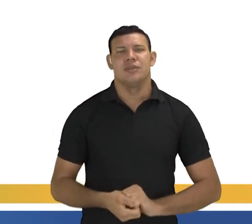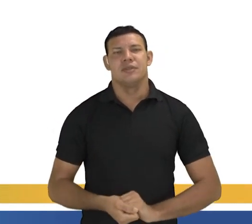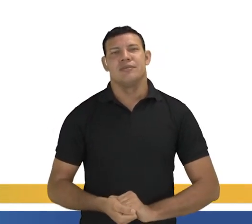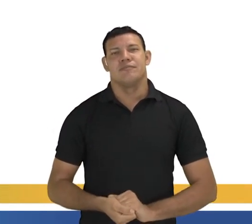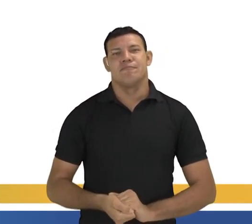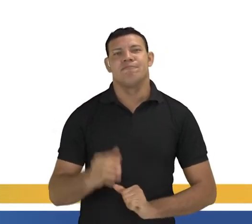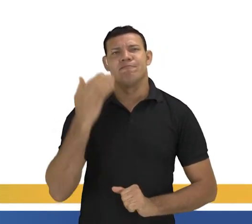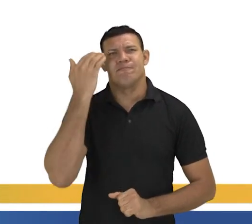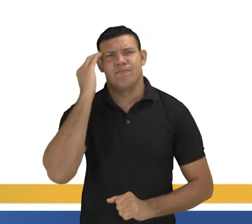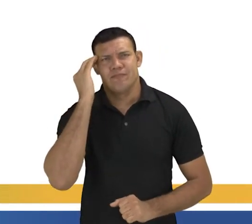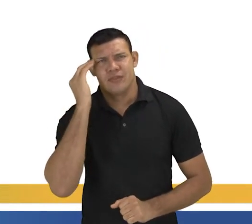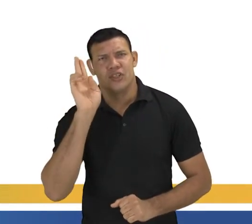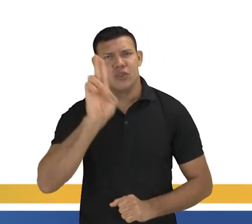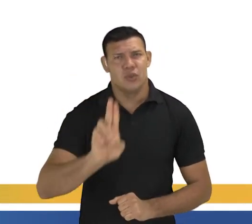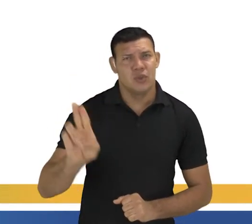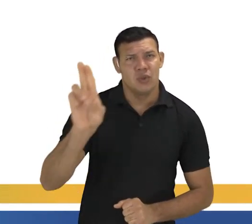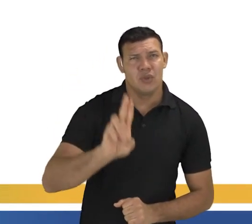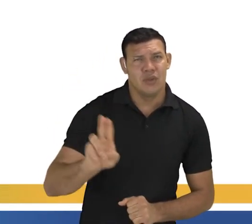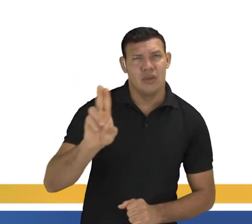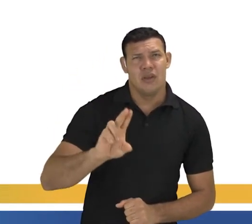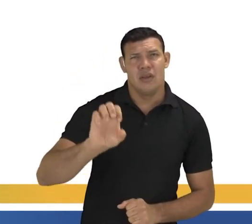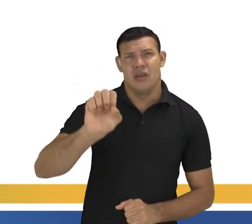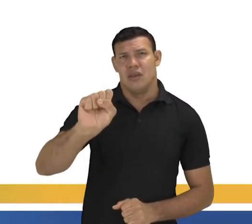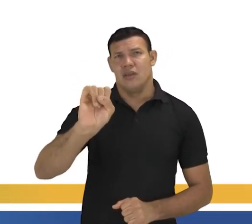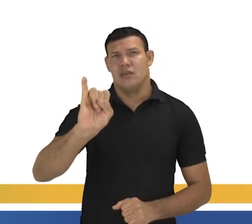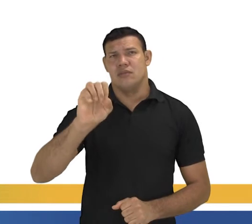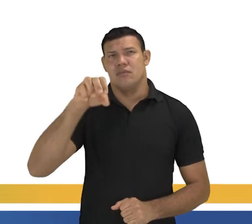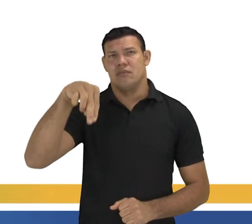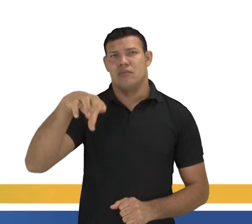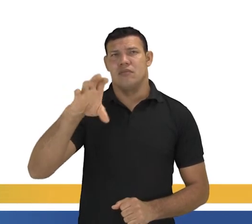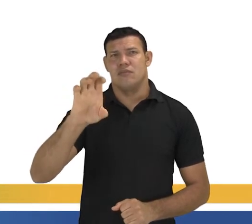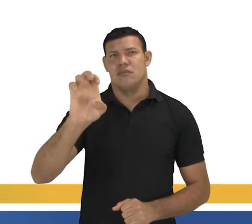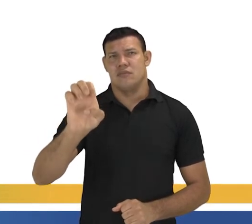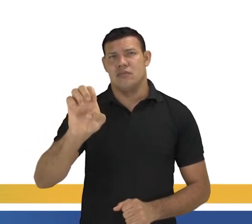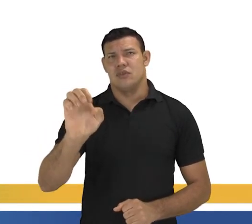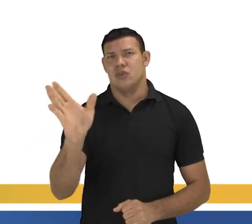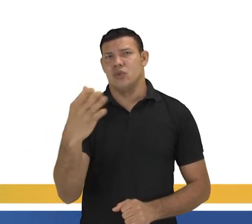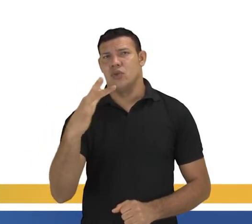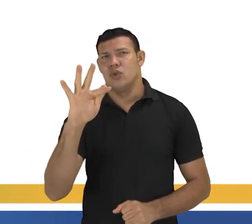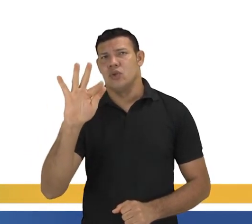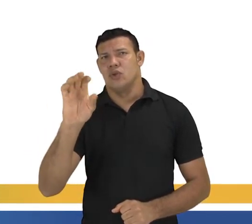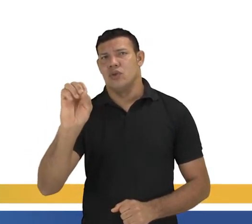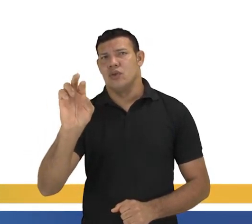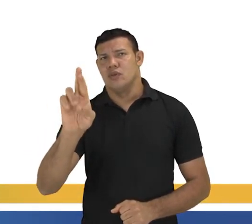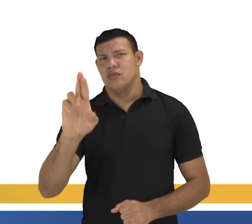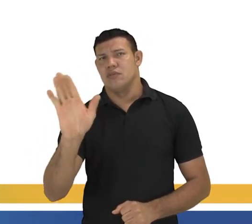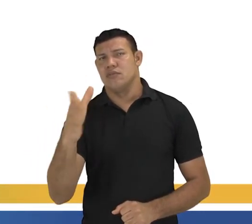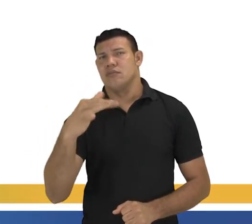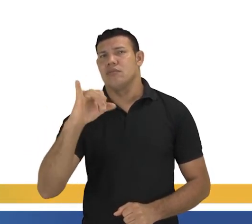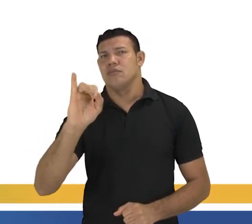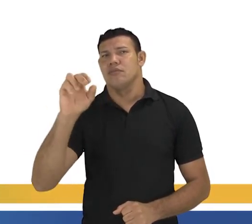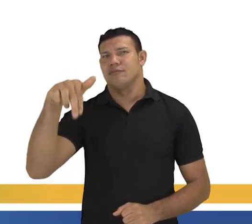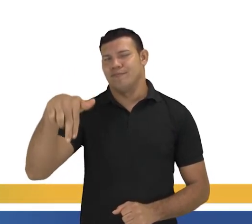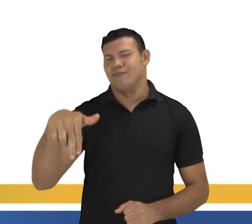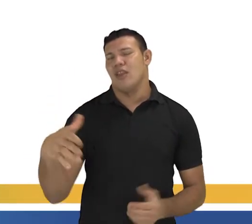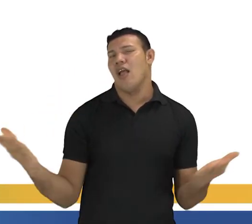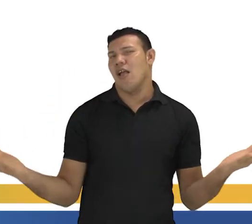para entender um pouquinho do uso do since, do for e do in? Espero que sim. Então vamos agora aqui às atividades para a